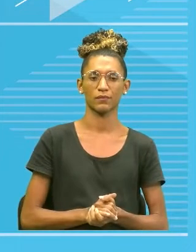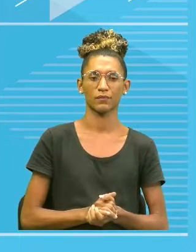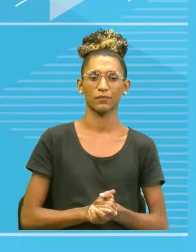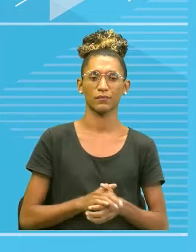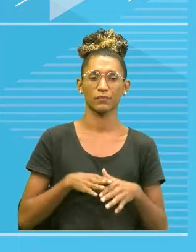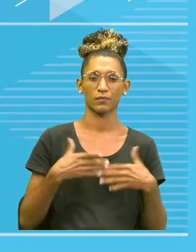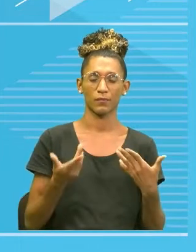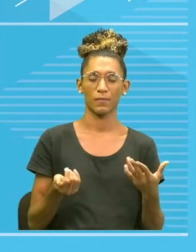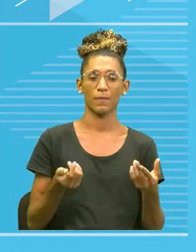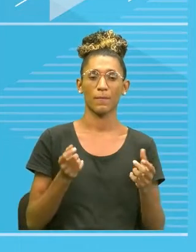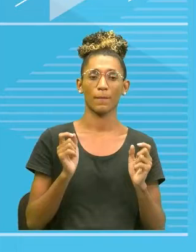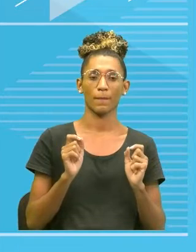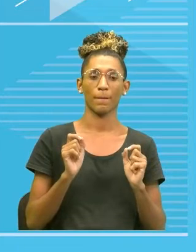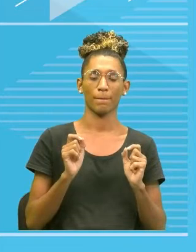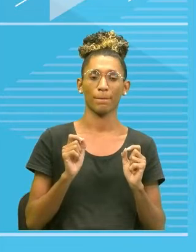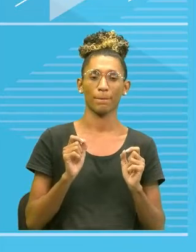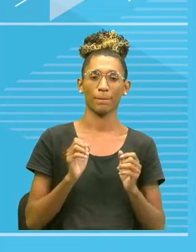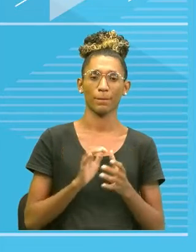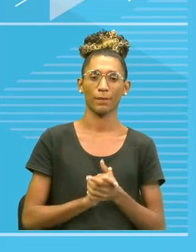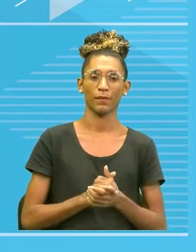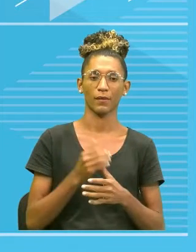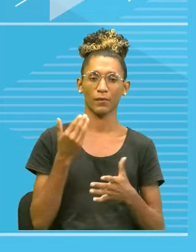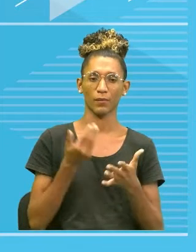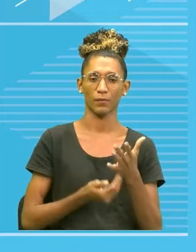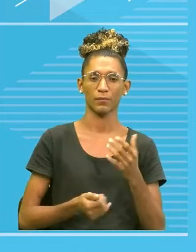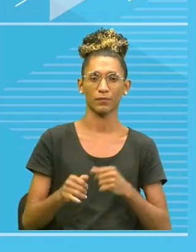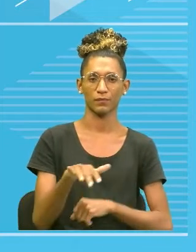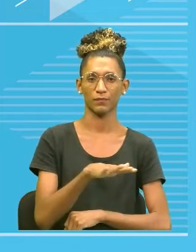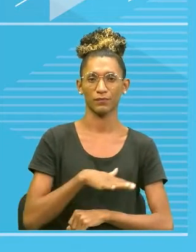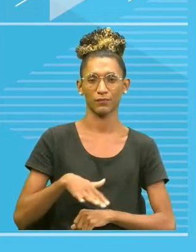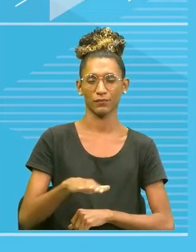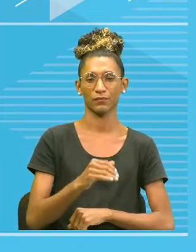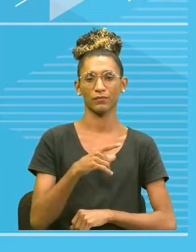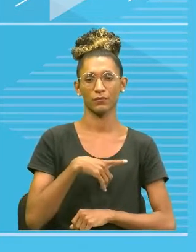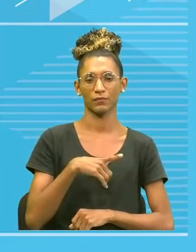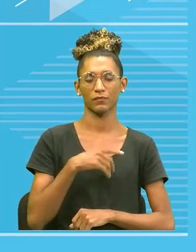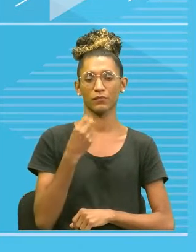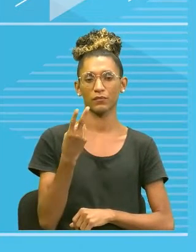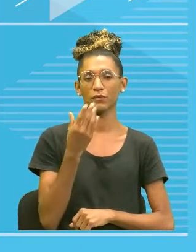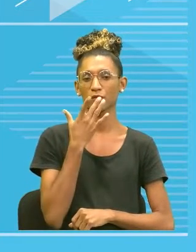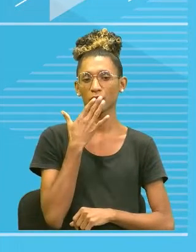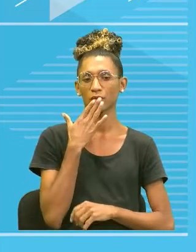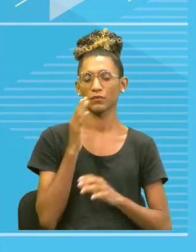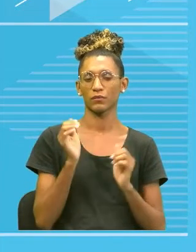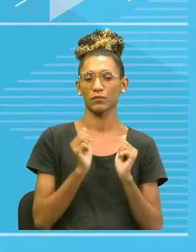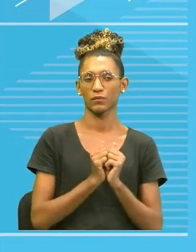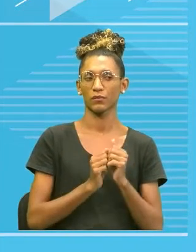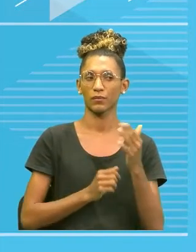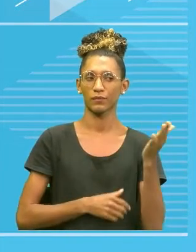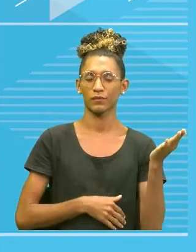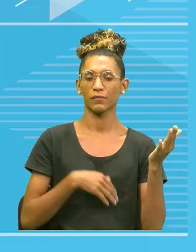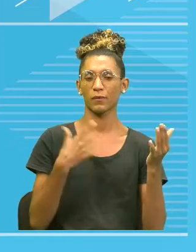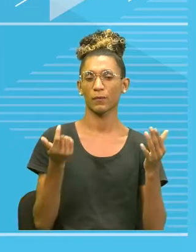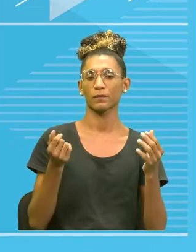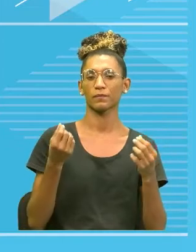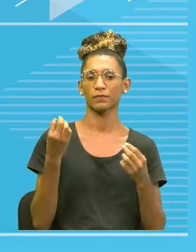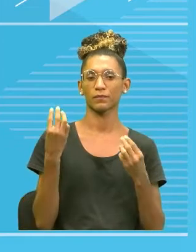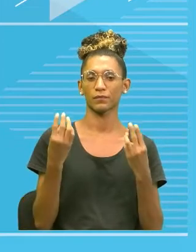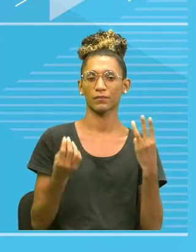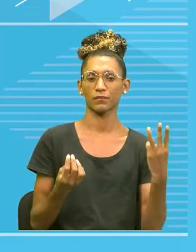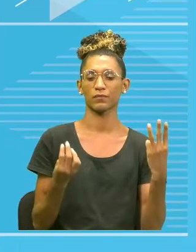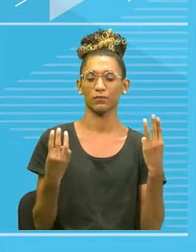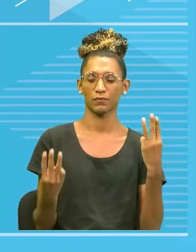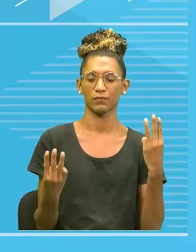E isso faz com que eu perca essa área que tem as duas cores juntas. Então, o trabalho realizado pelo